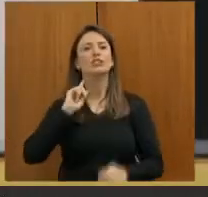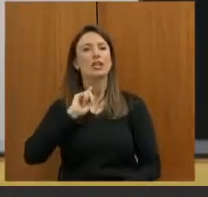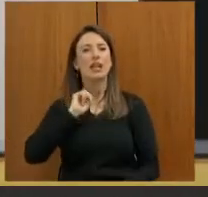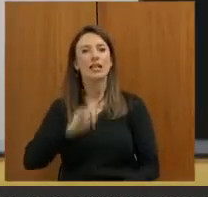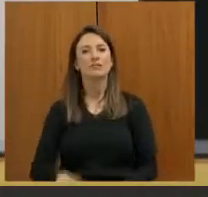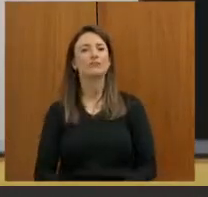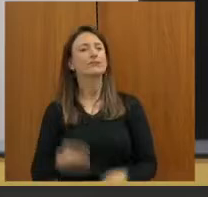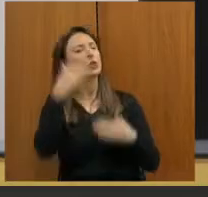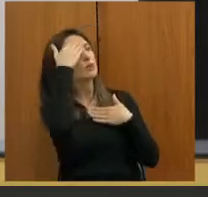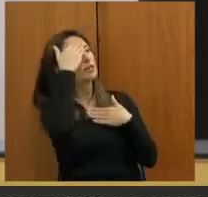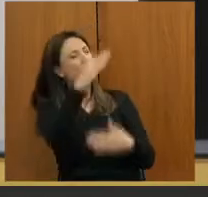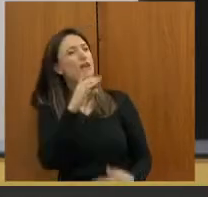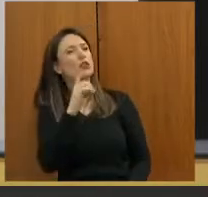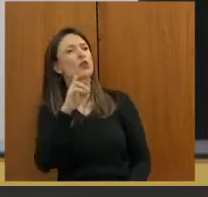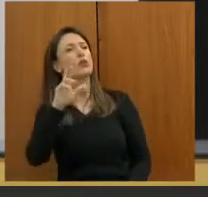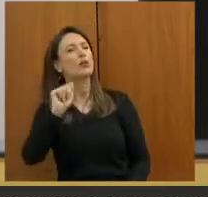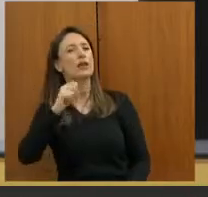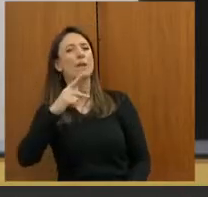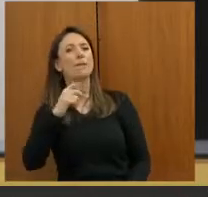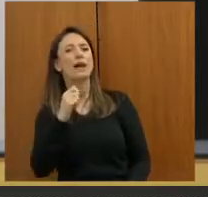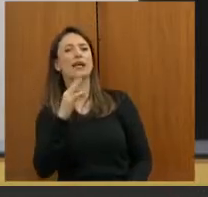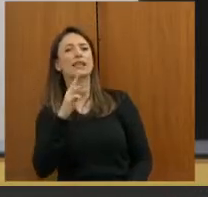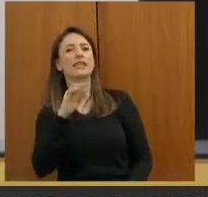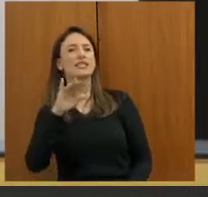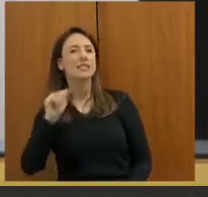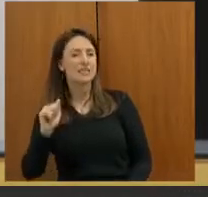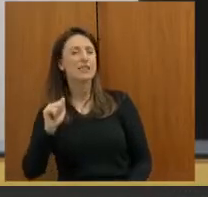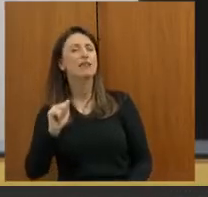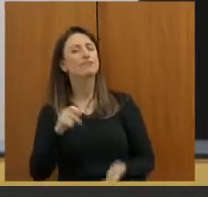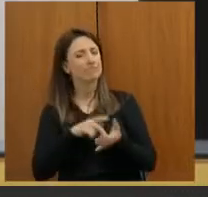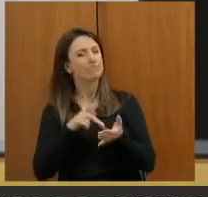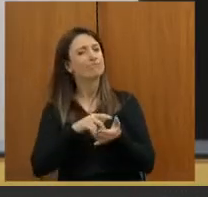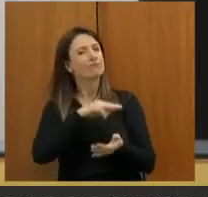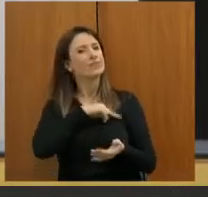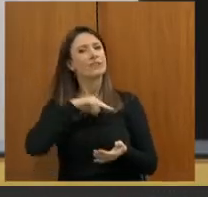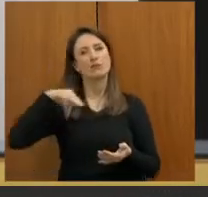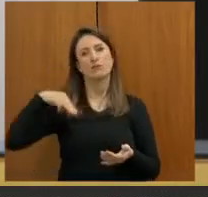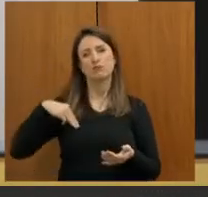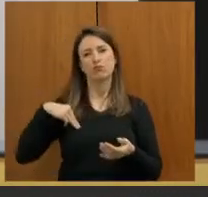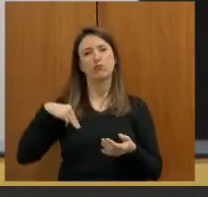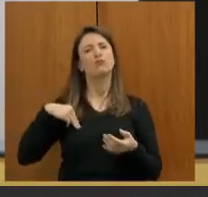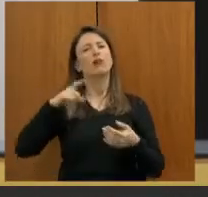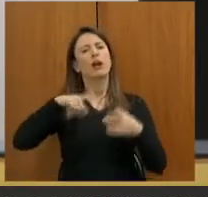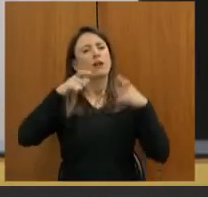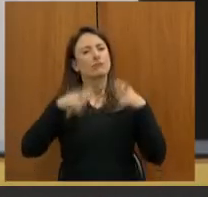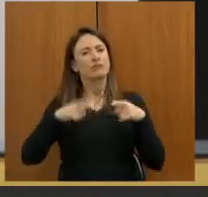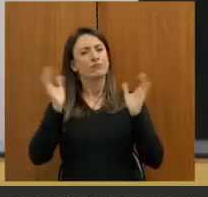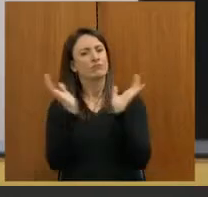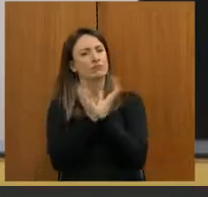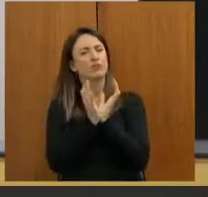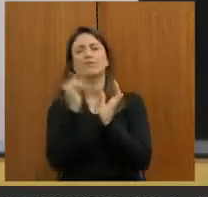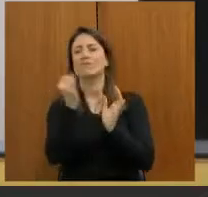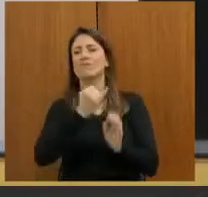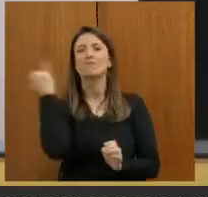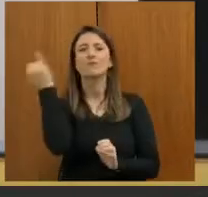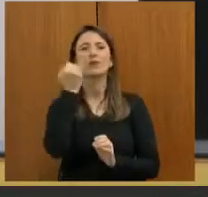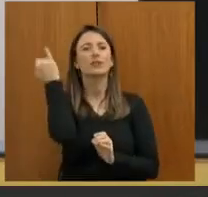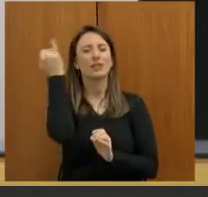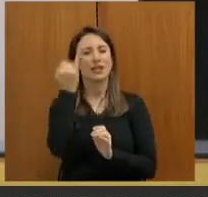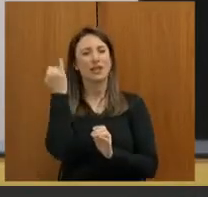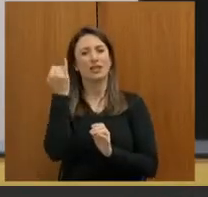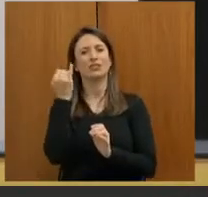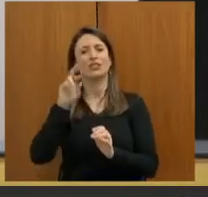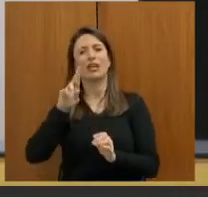Dra Patricia contaremos sim Ministério Público é uma instituição muito importante nessa nossa rede né